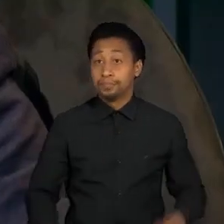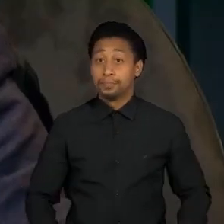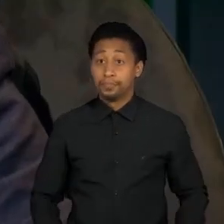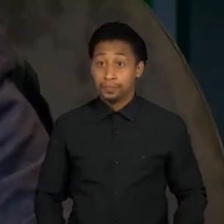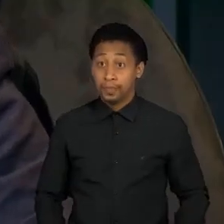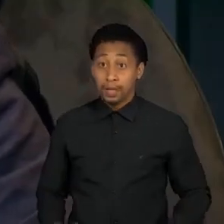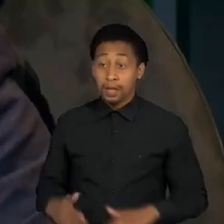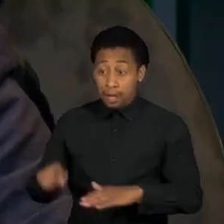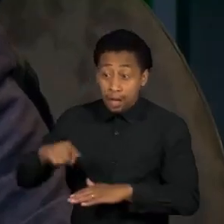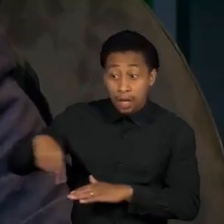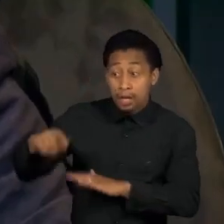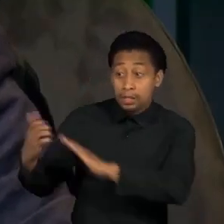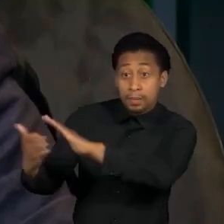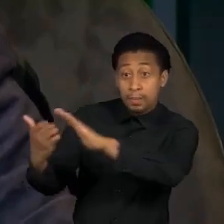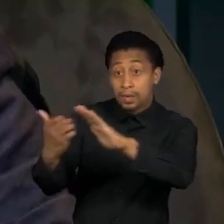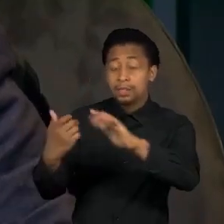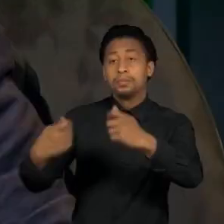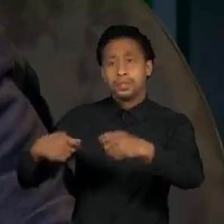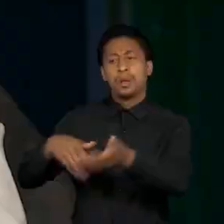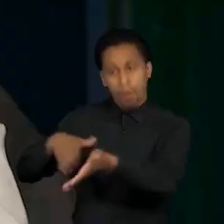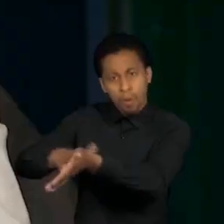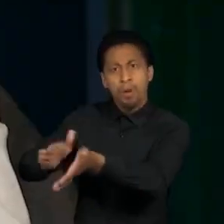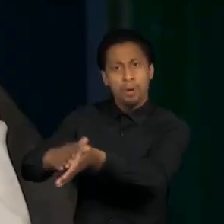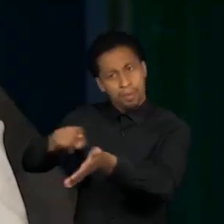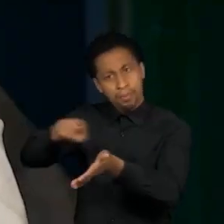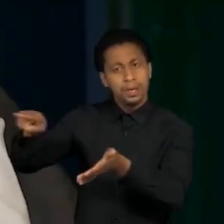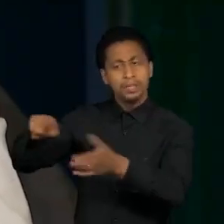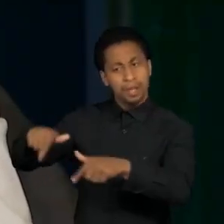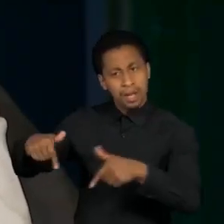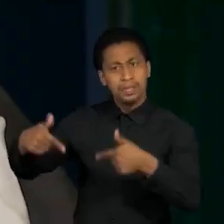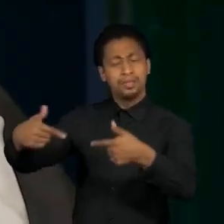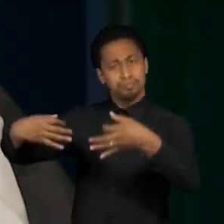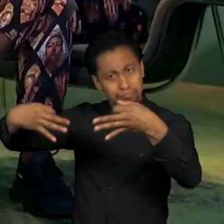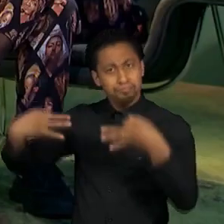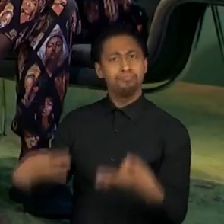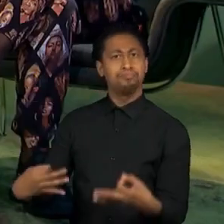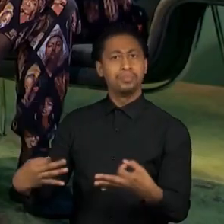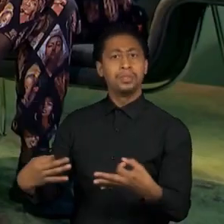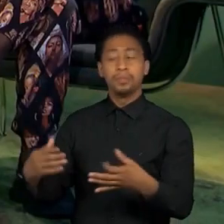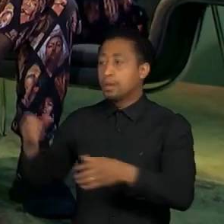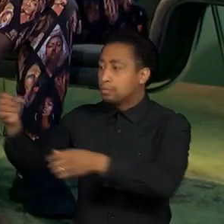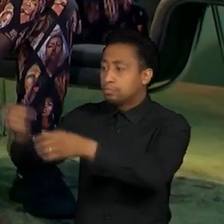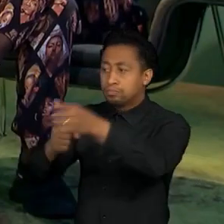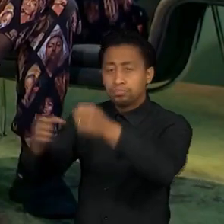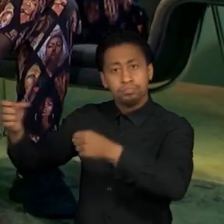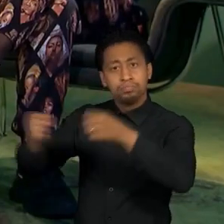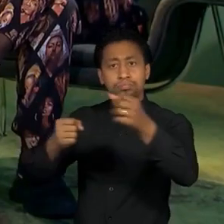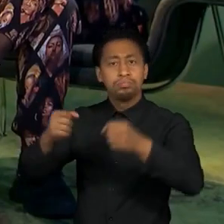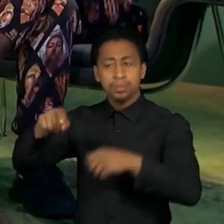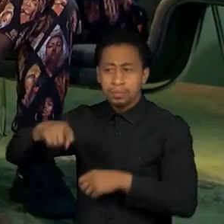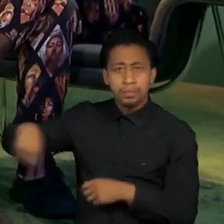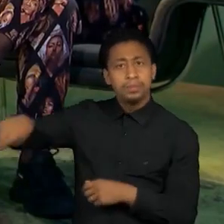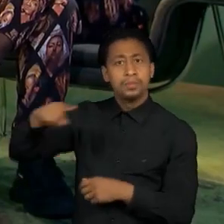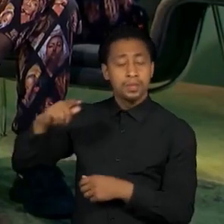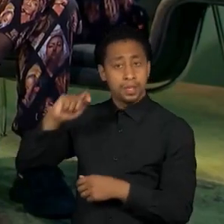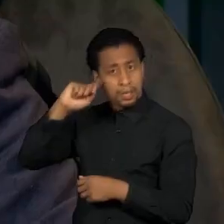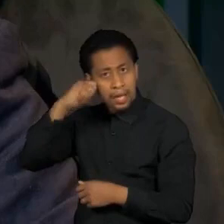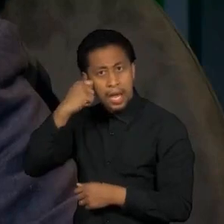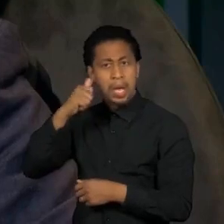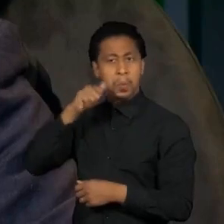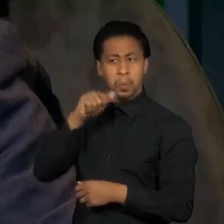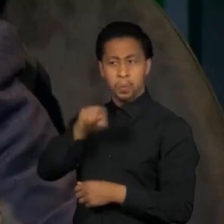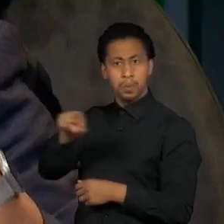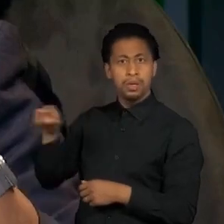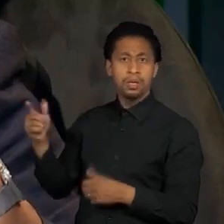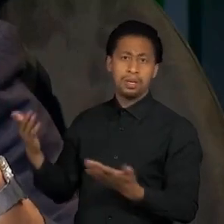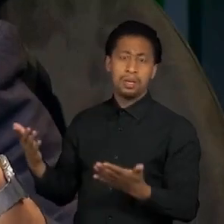empresas programas de ações afirmativas incisivas de fato porque a gente vê uma mudança na base da pirâmide da empresa só